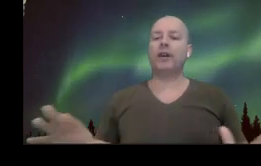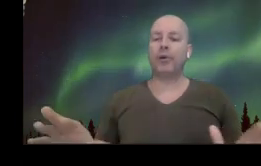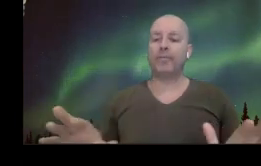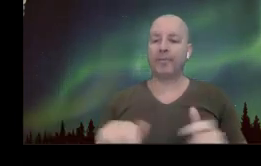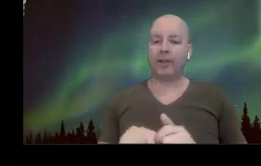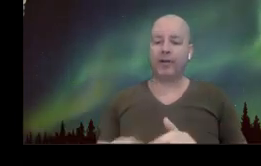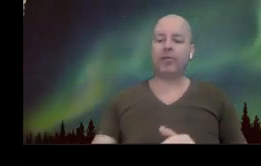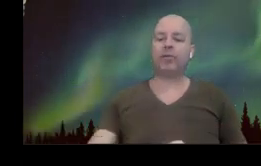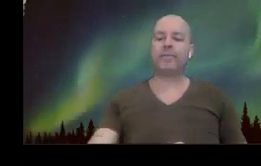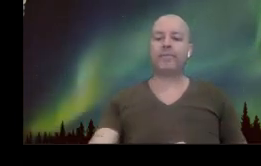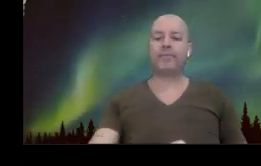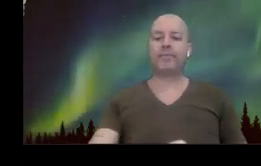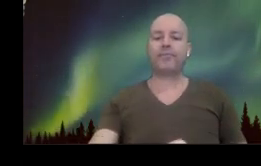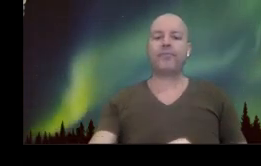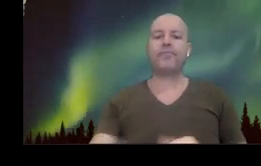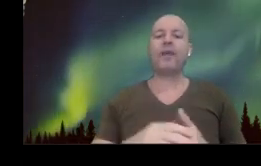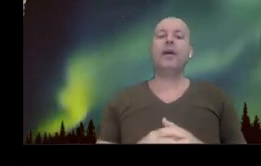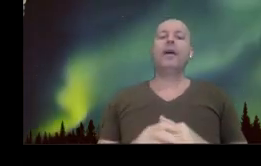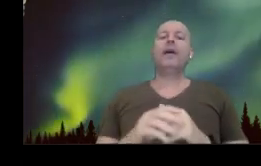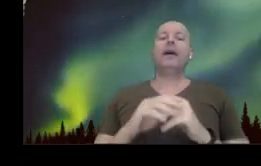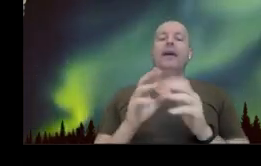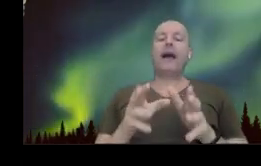Florestal. Acabou, tá certo?